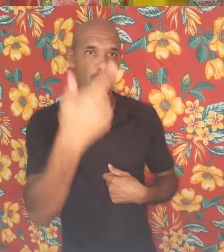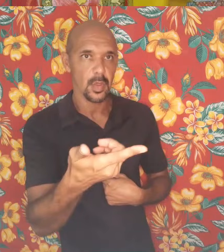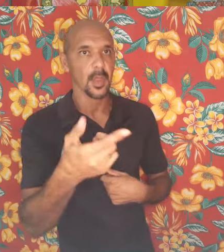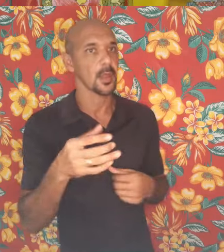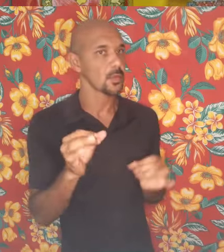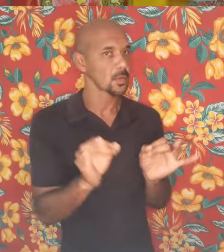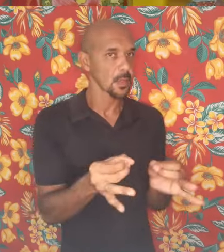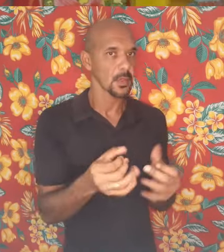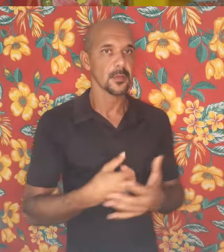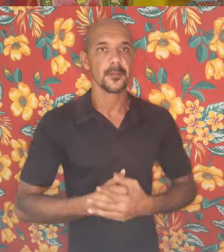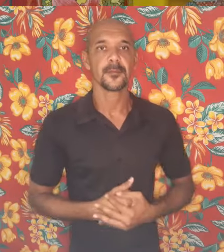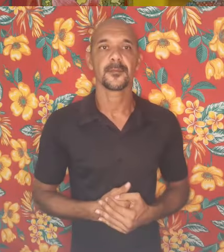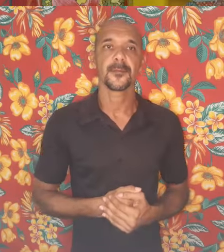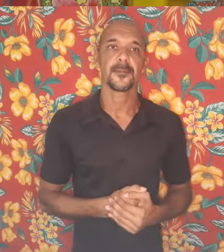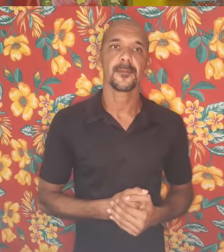tá?